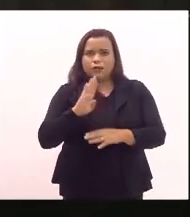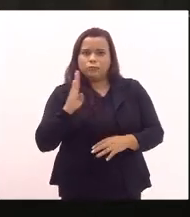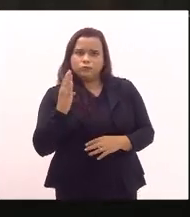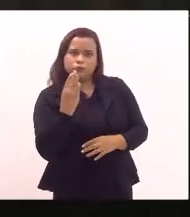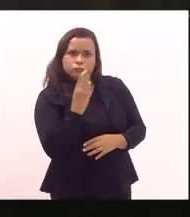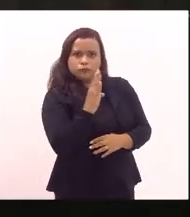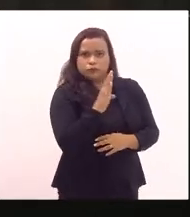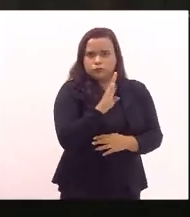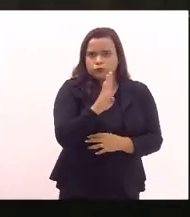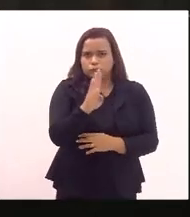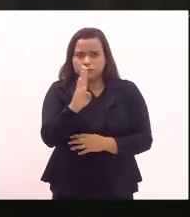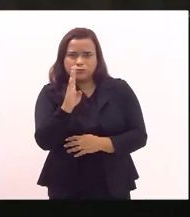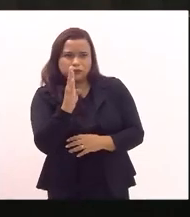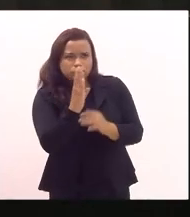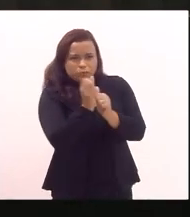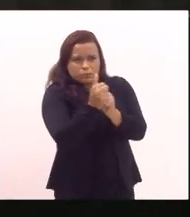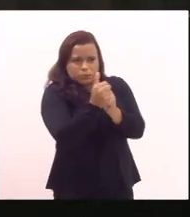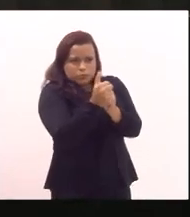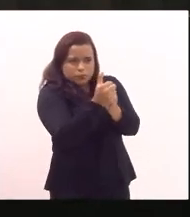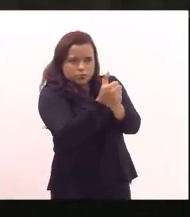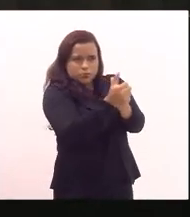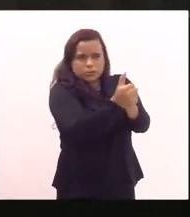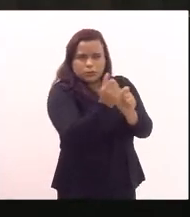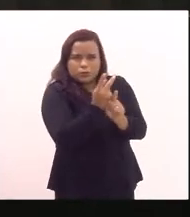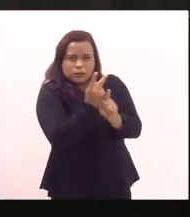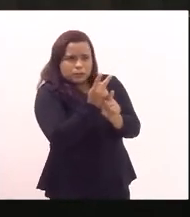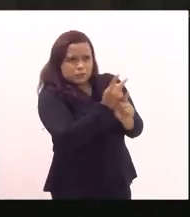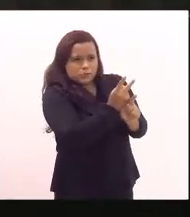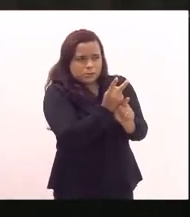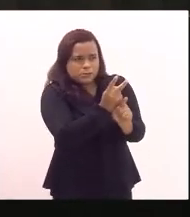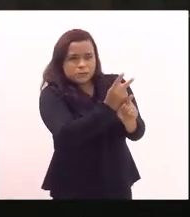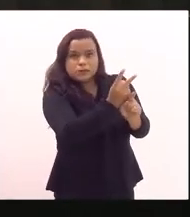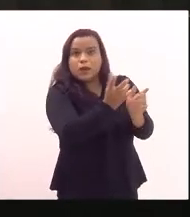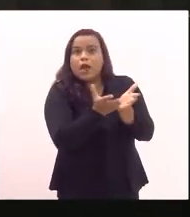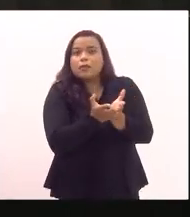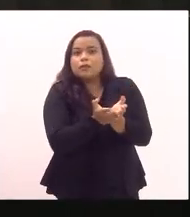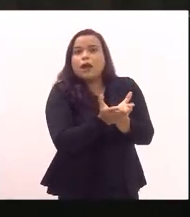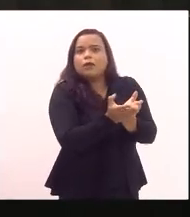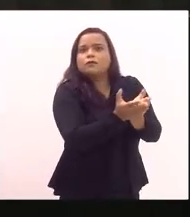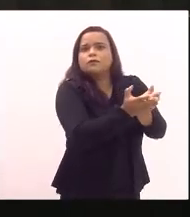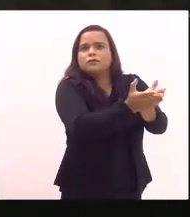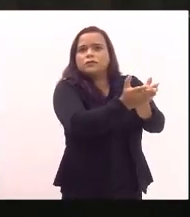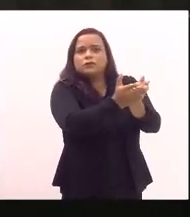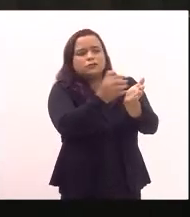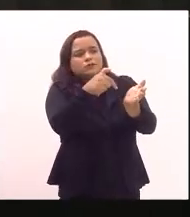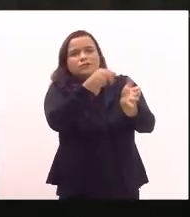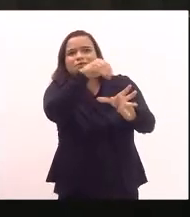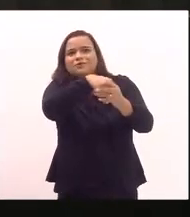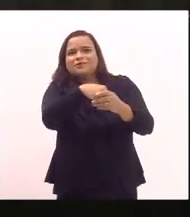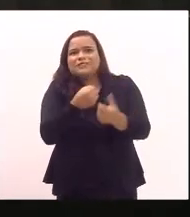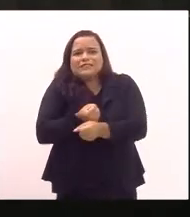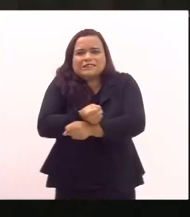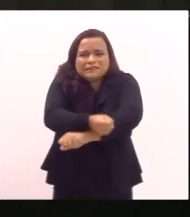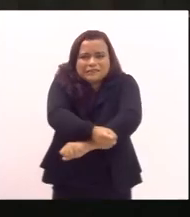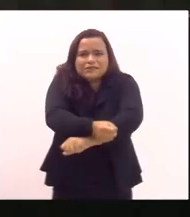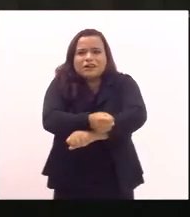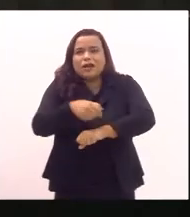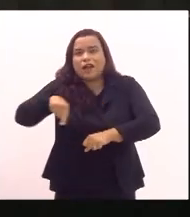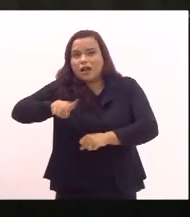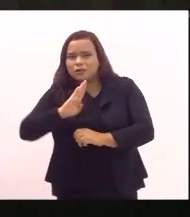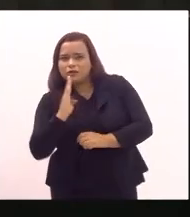navios Negreiros que buscavam carne humana porque sabiam que seriam